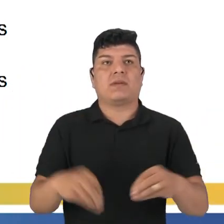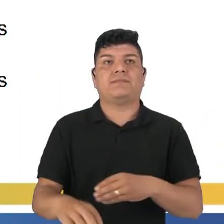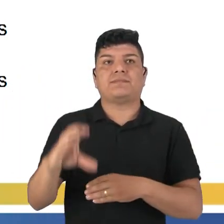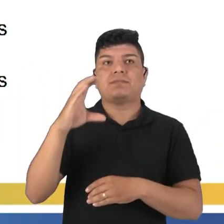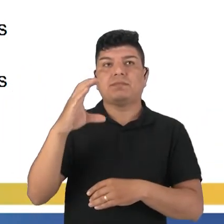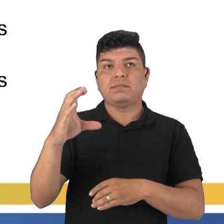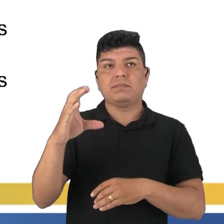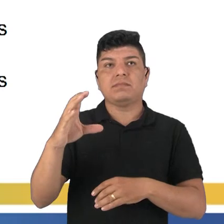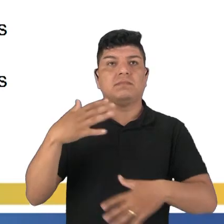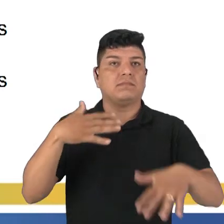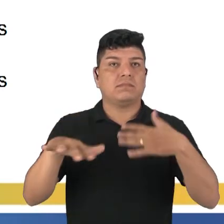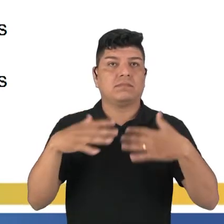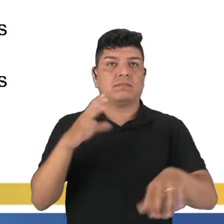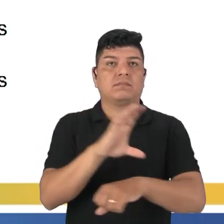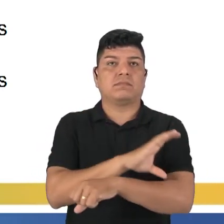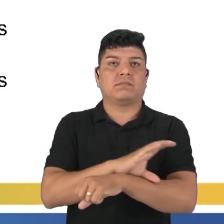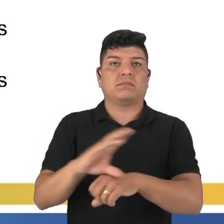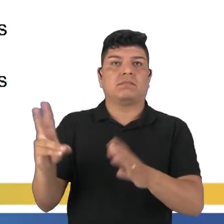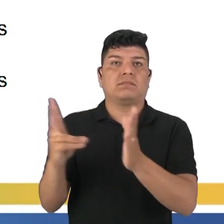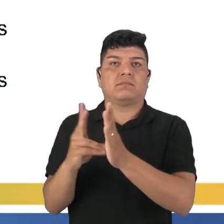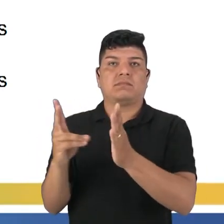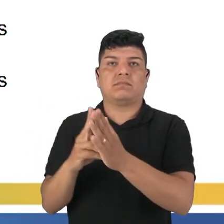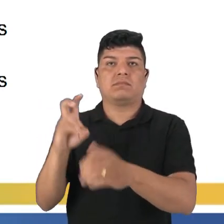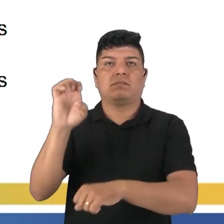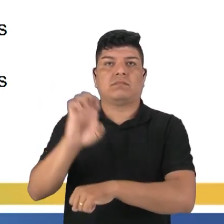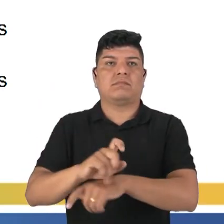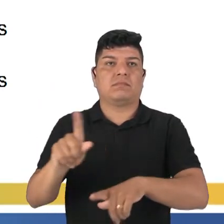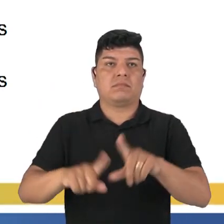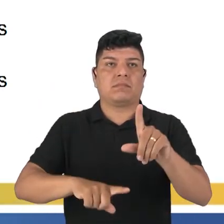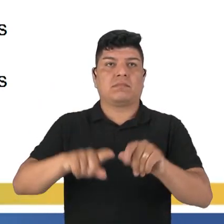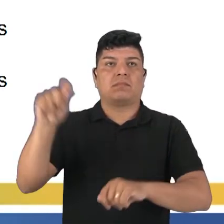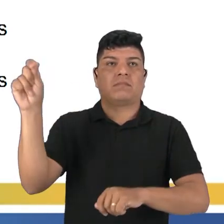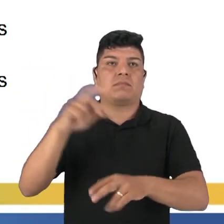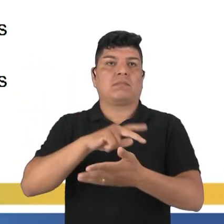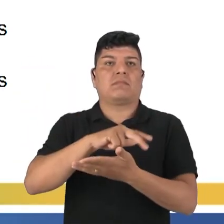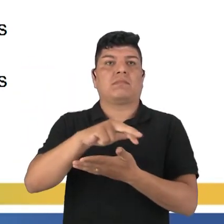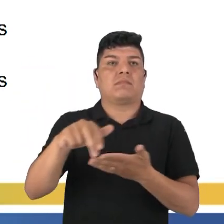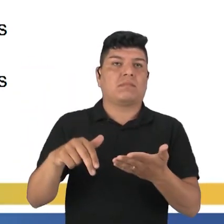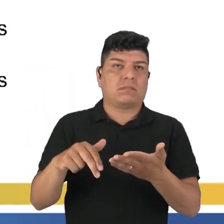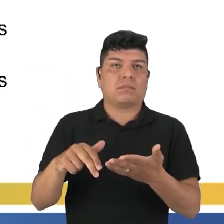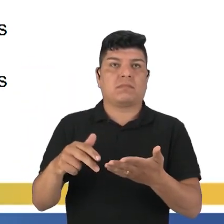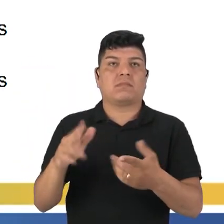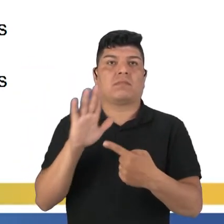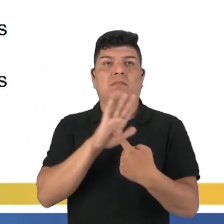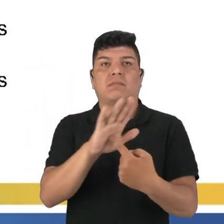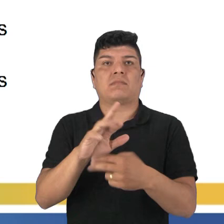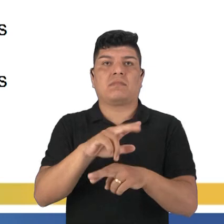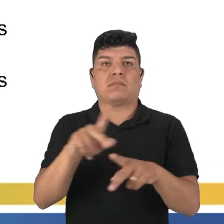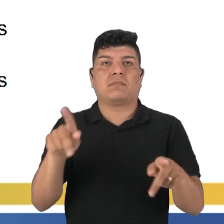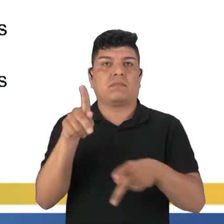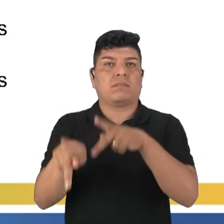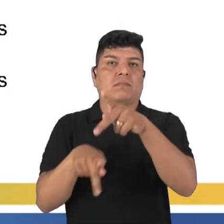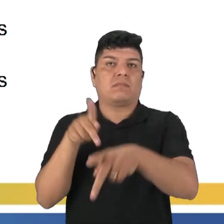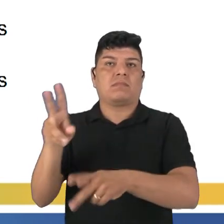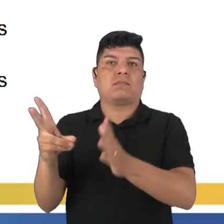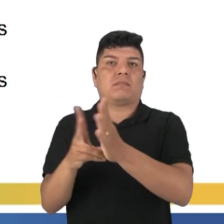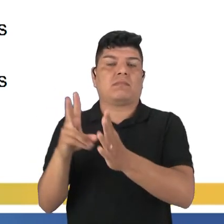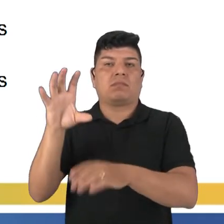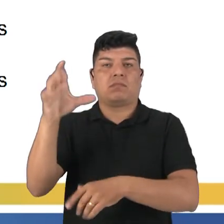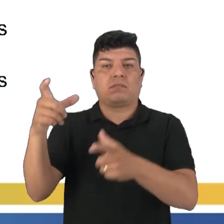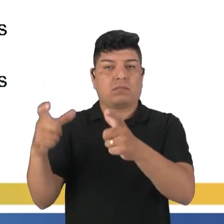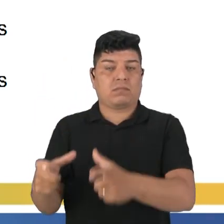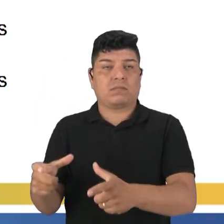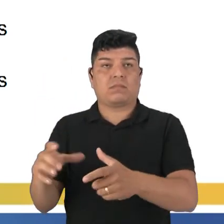desapareceram. C. As manifestações culturais indígenas do estado do Acre são diversas, refletindo a diversidade dos povos indígenas